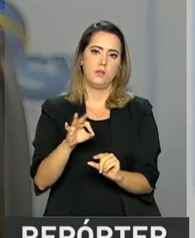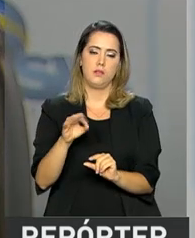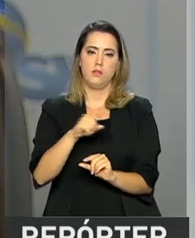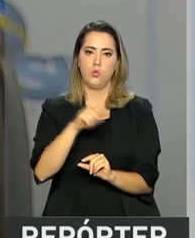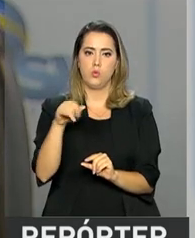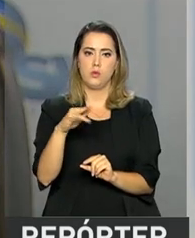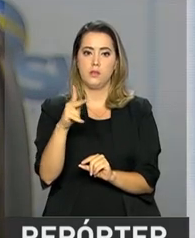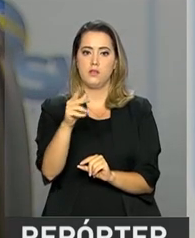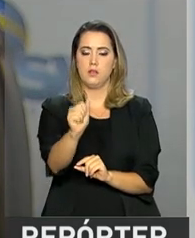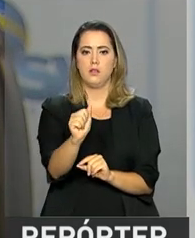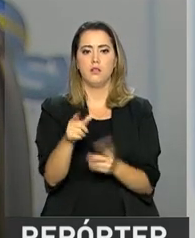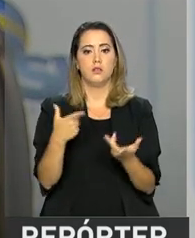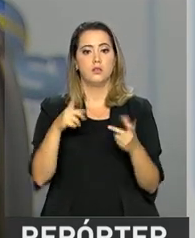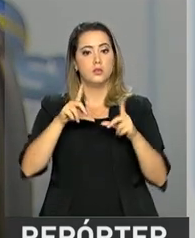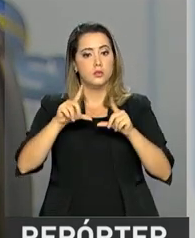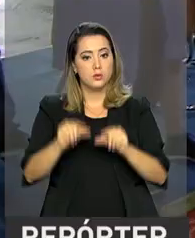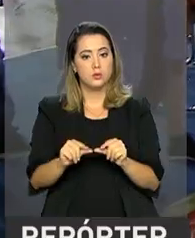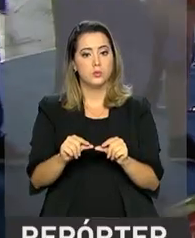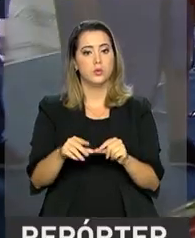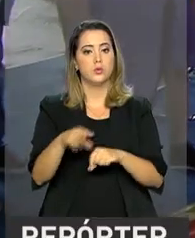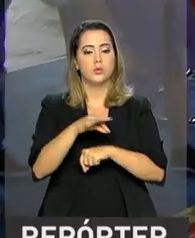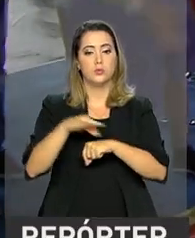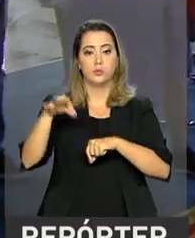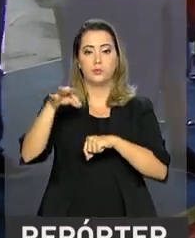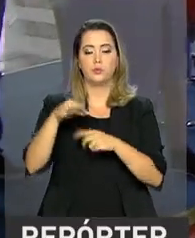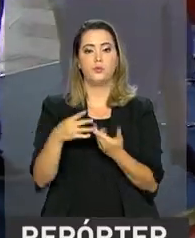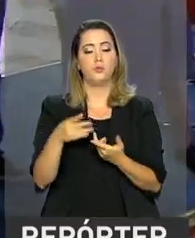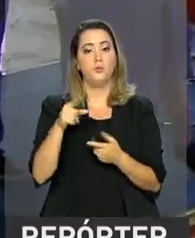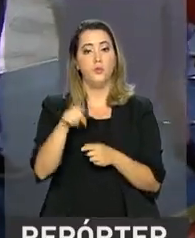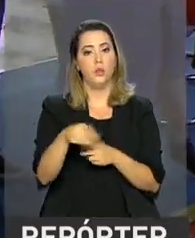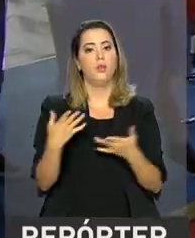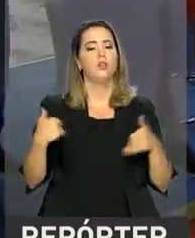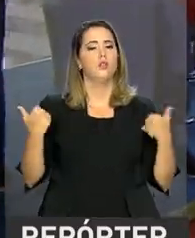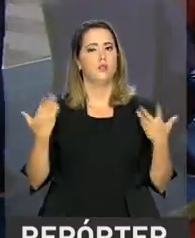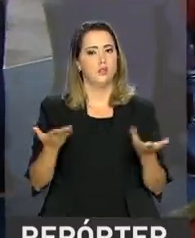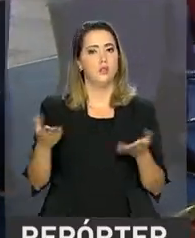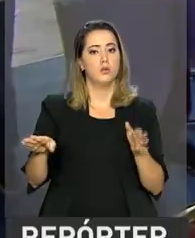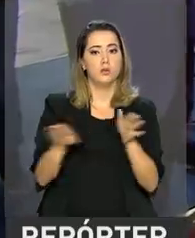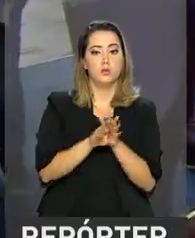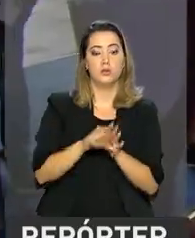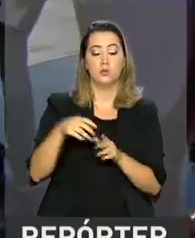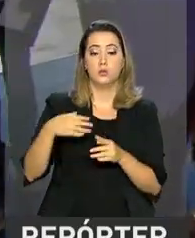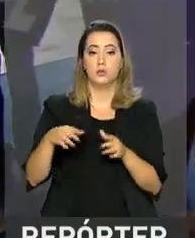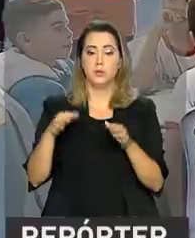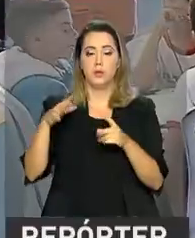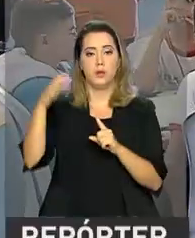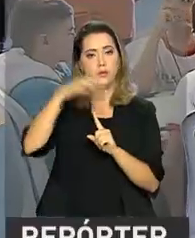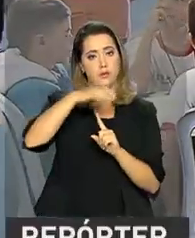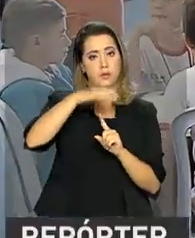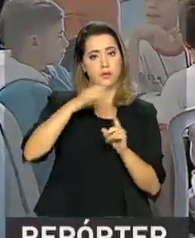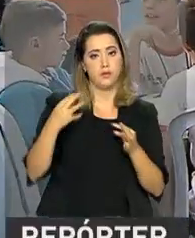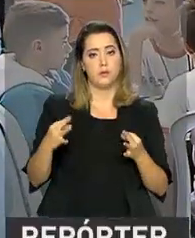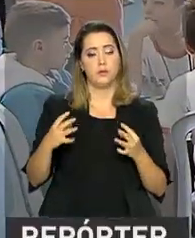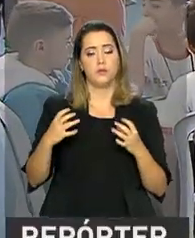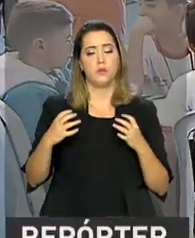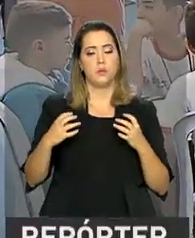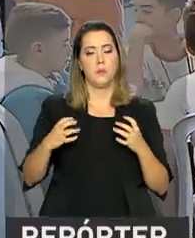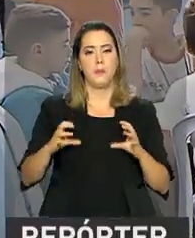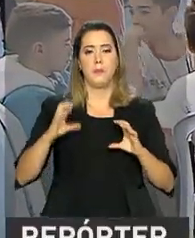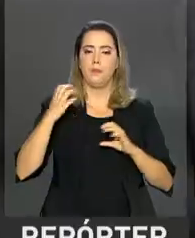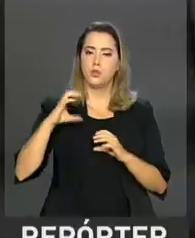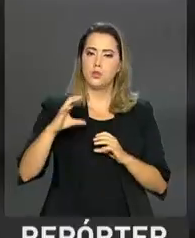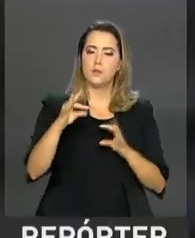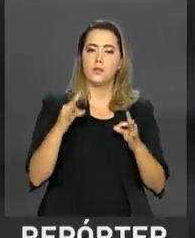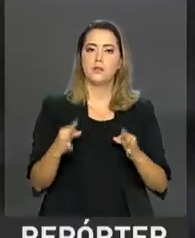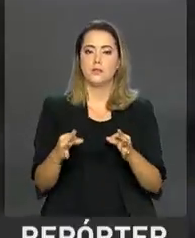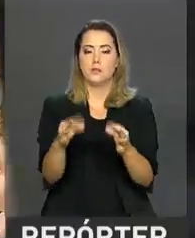zika, quase 90% nos casos de dengue. E a mobilização chegou até a Feira de Ciência e Tecnologia que está sendo realizada em